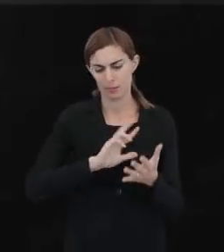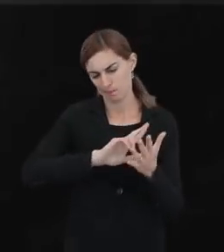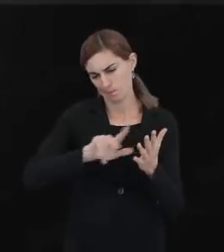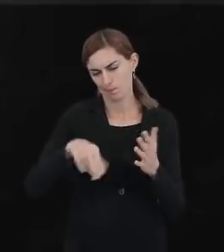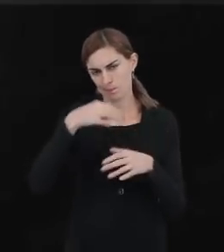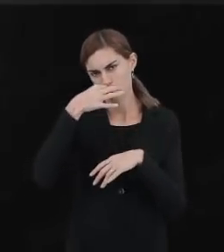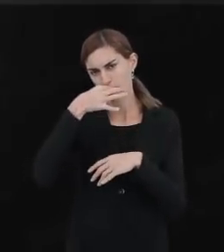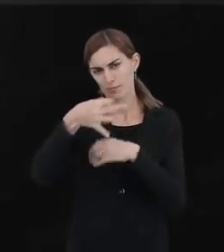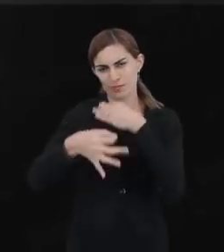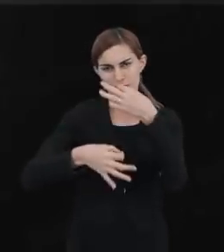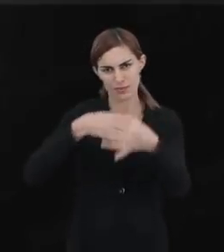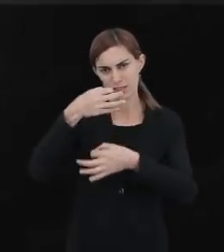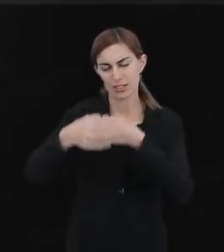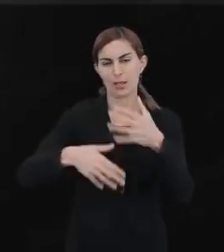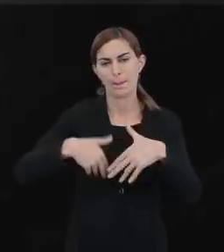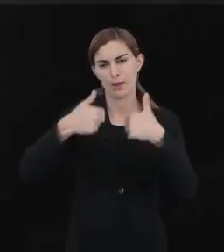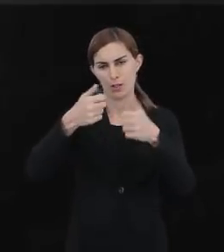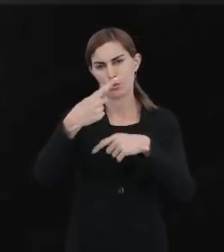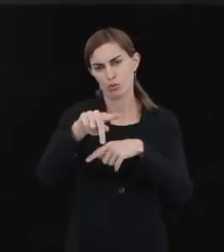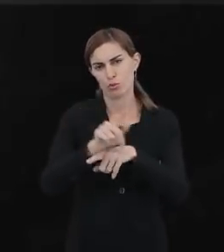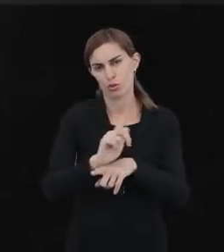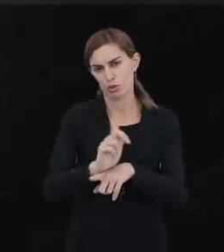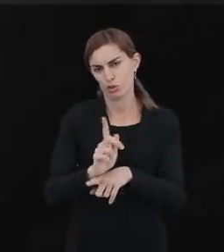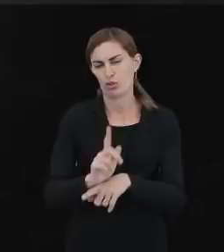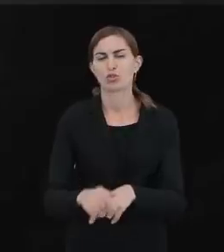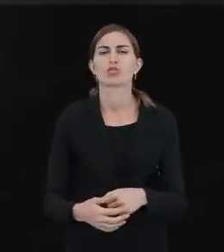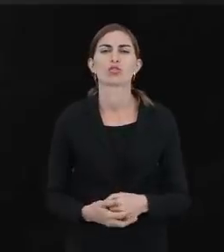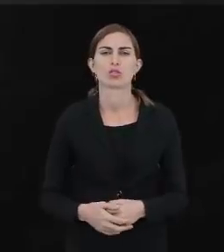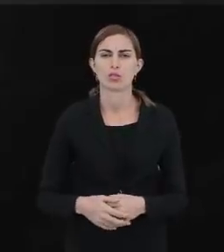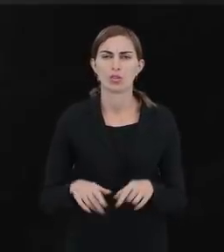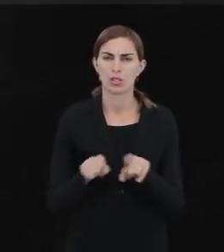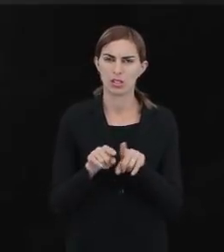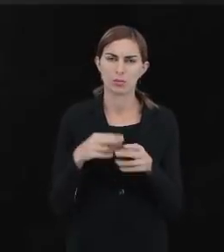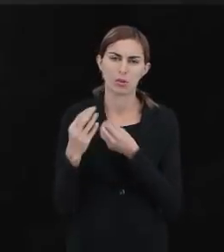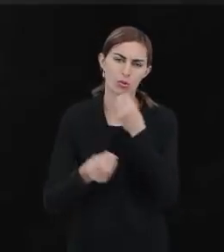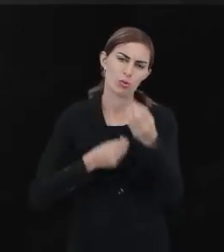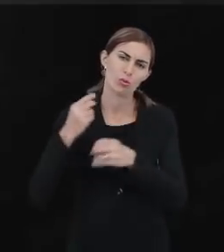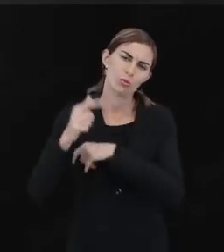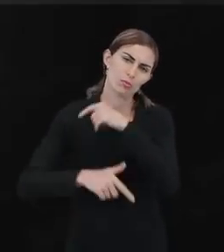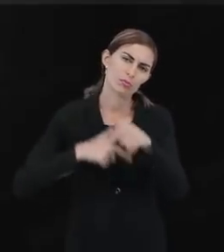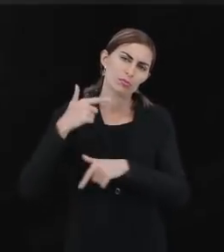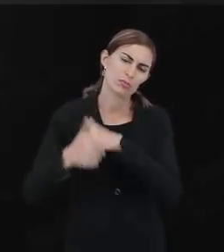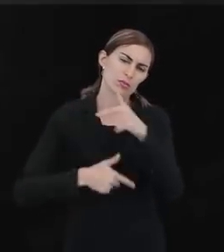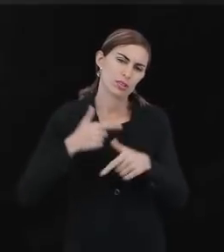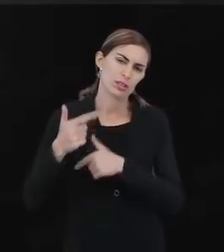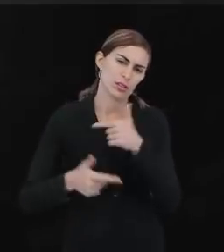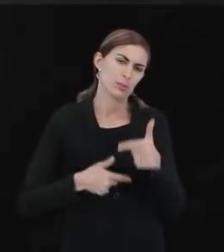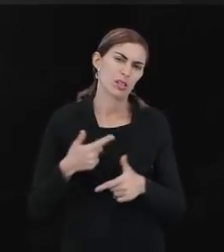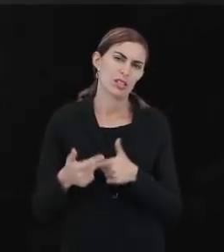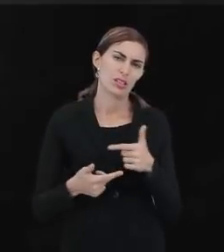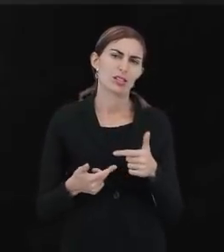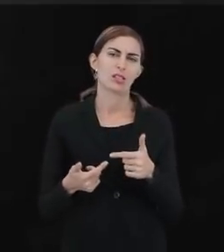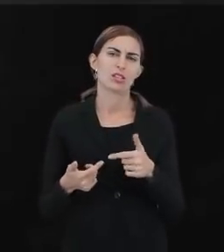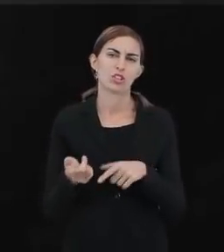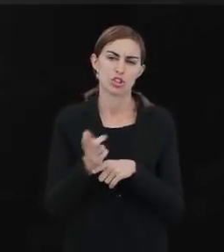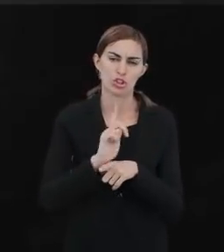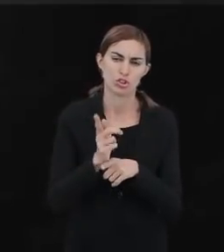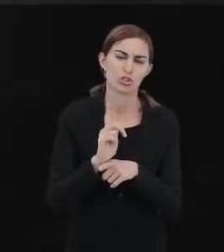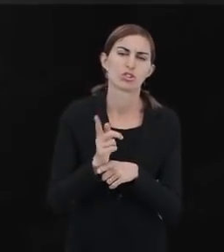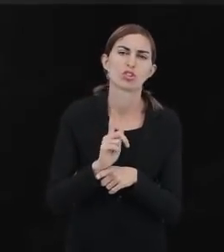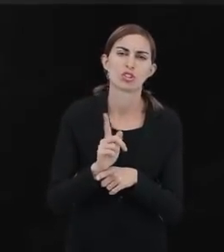vídeos e como você melhorar sua gestão de como você trabalhar a questão da gestão